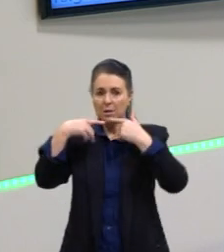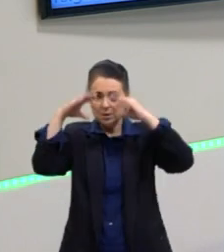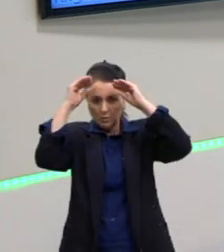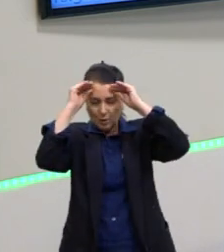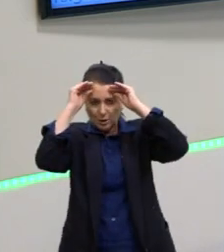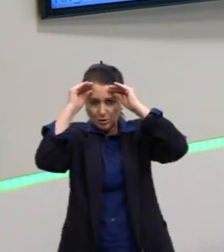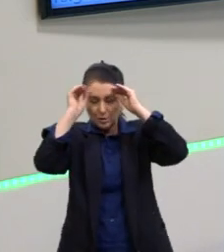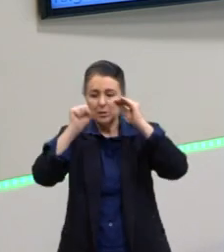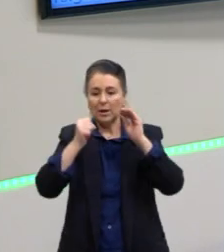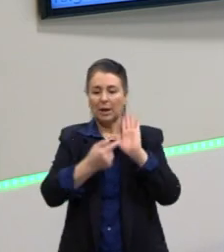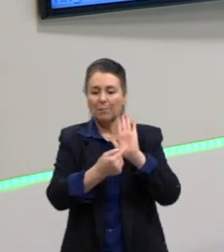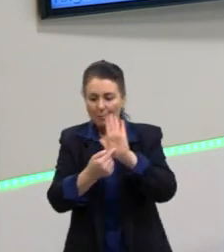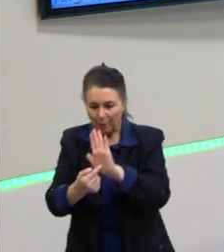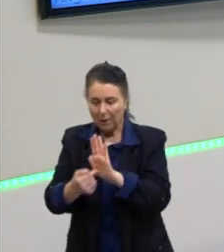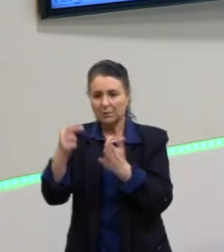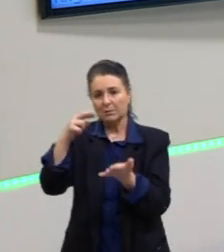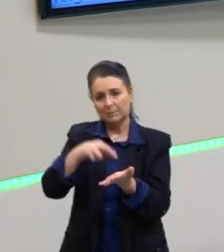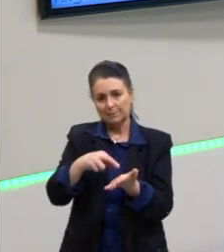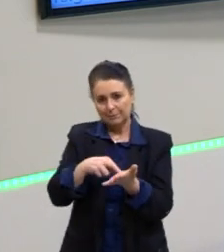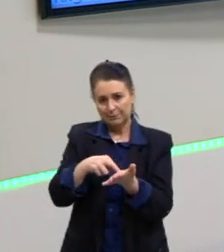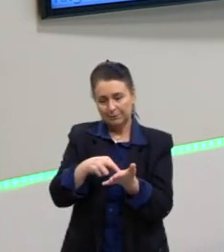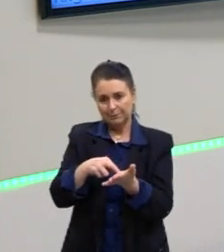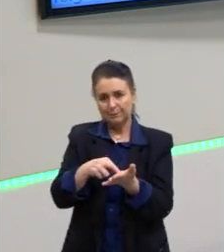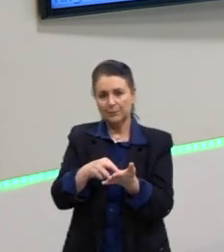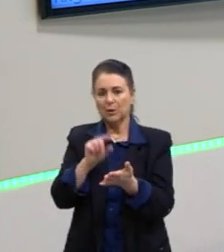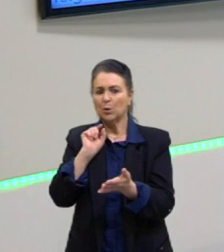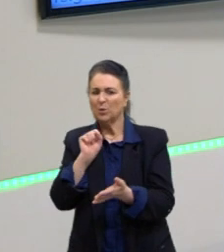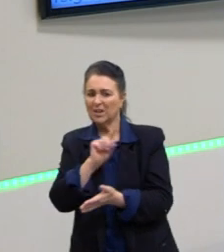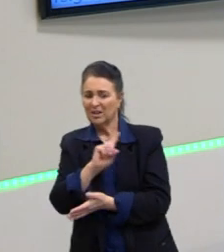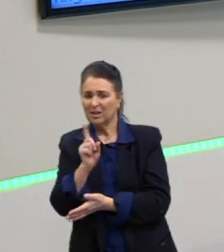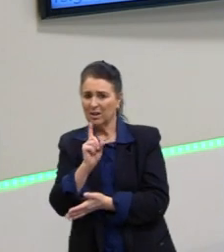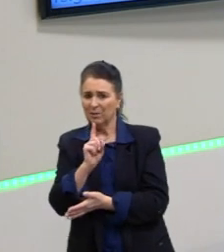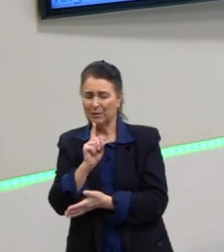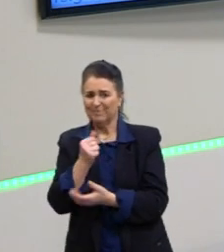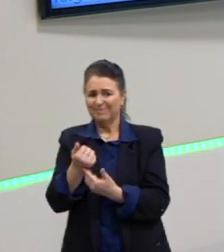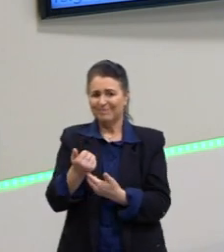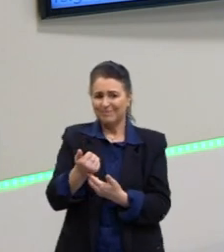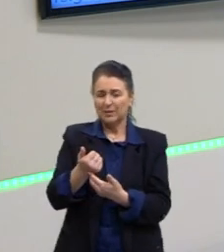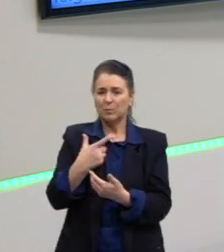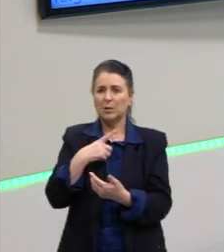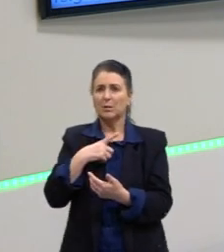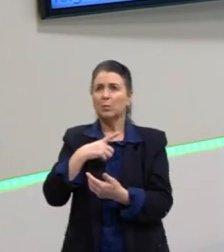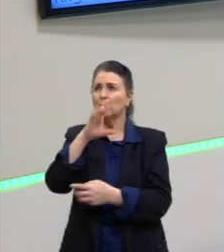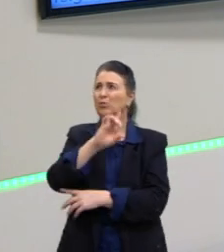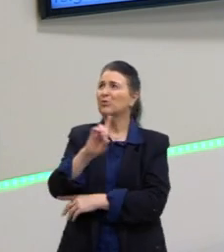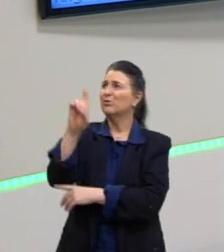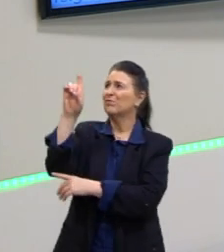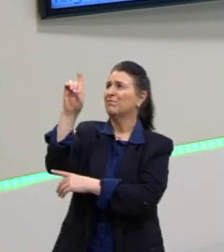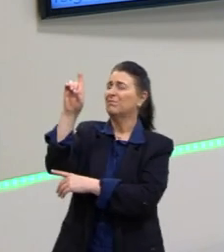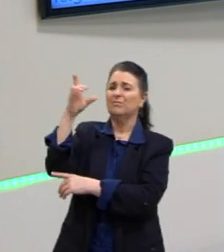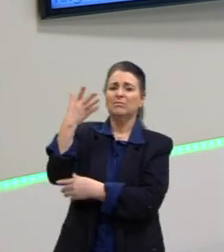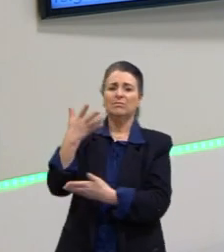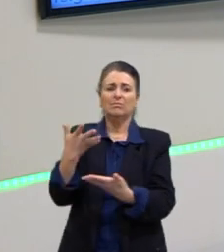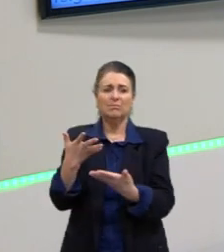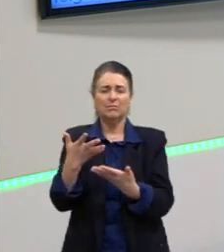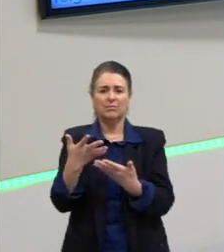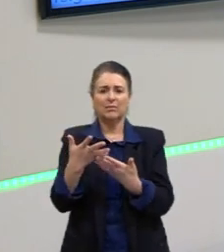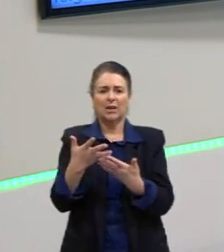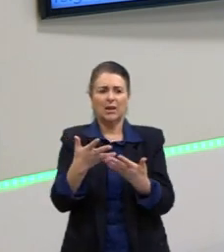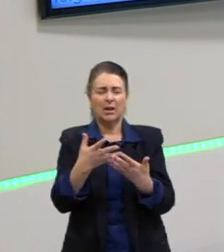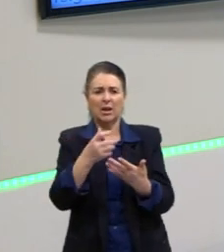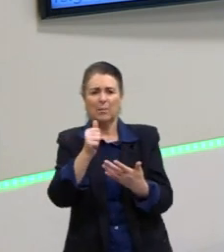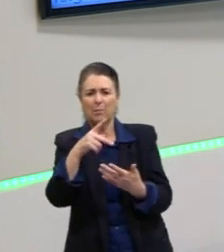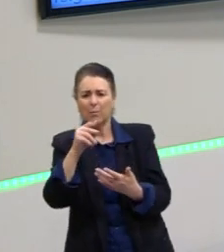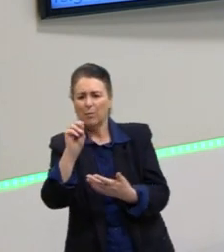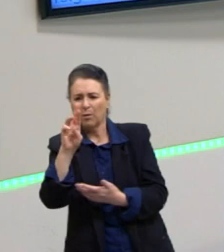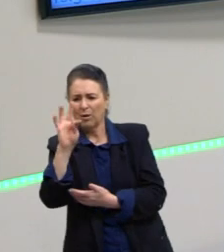todas as condições para expressar a realidade e aquilo que não fosse real por exemplo ou Divino a morte etc